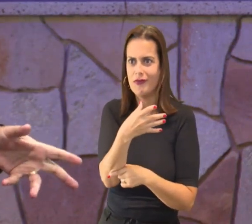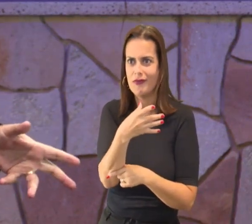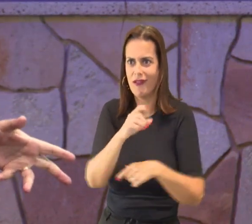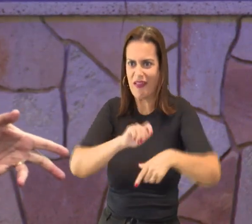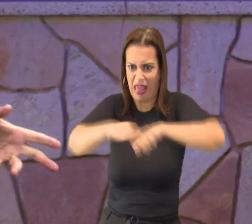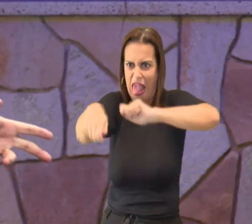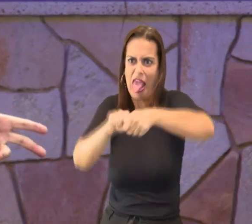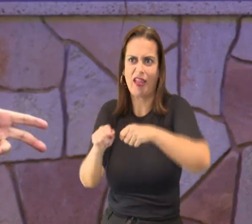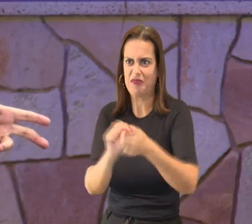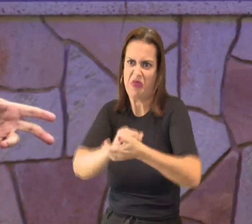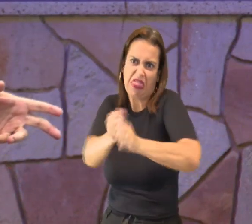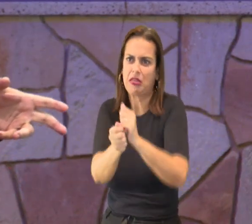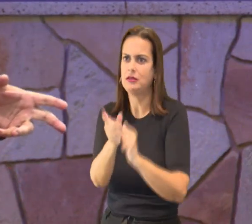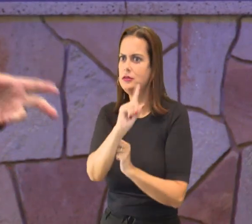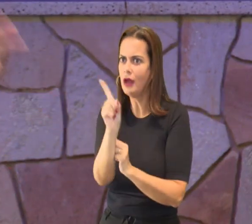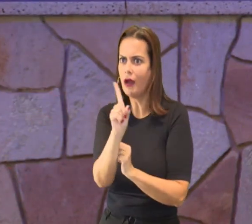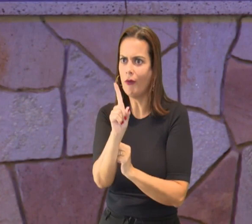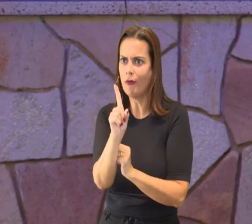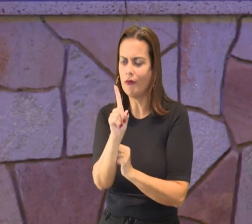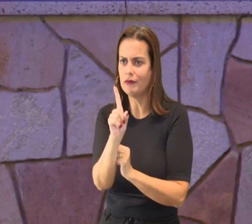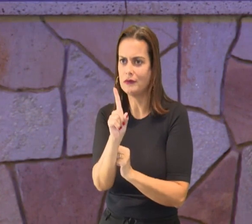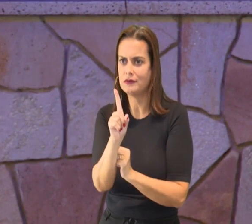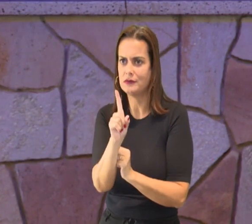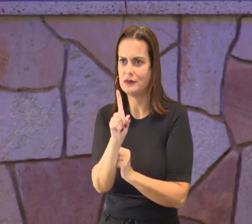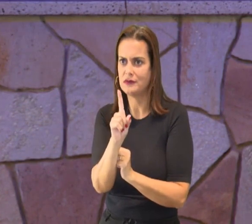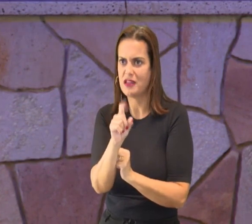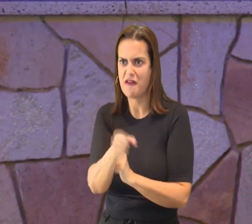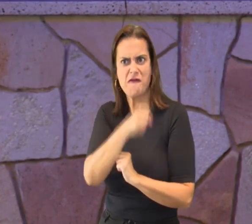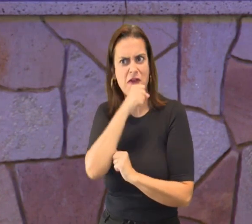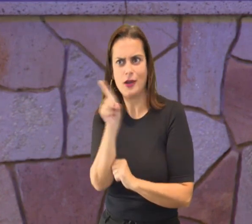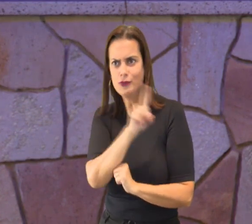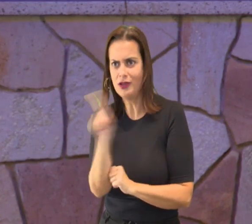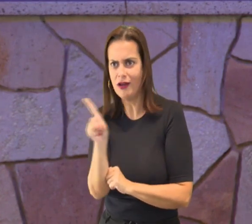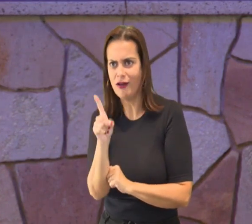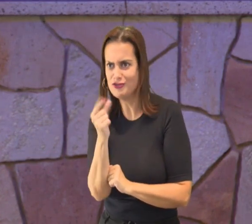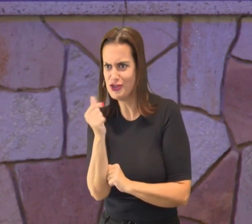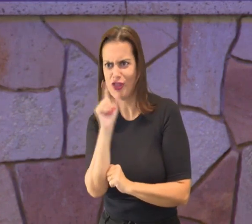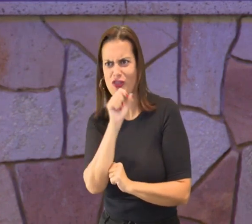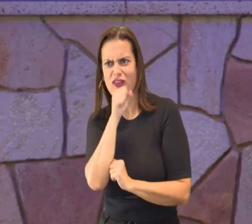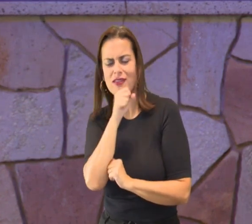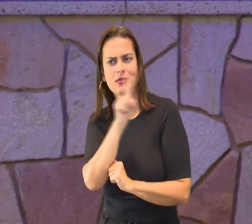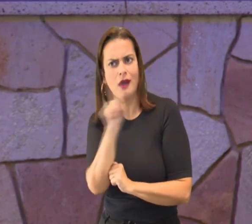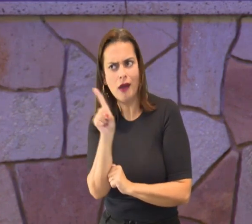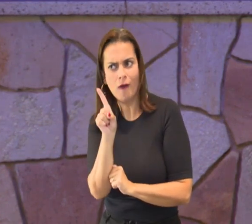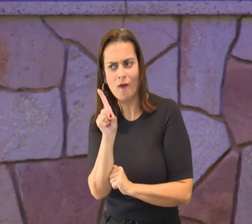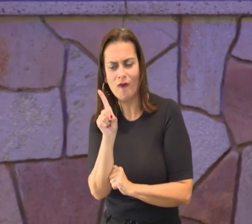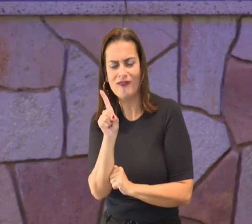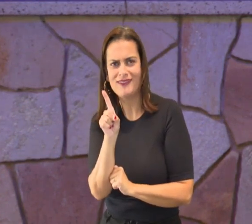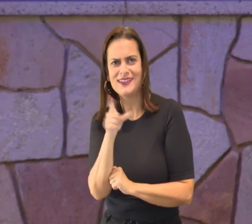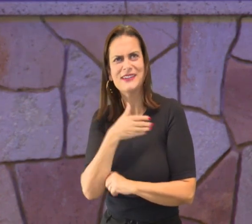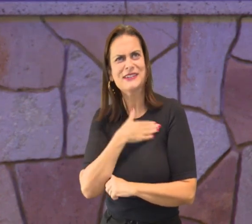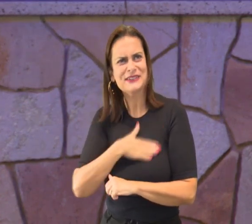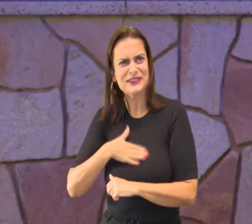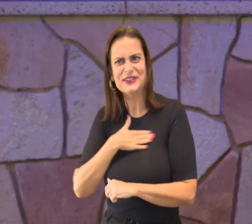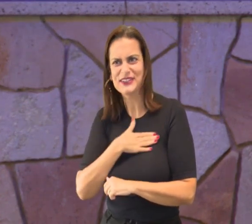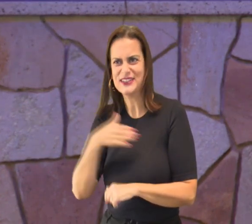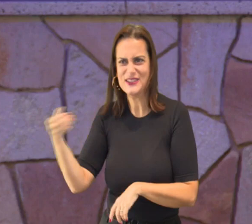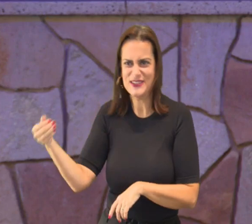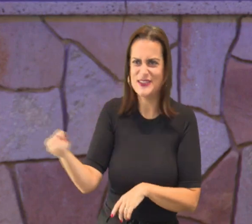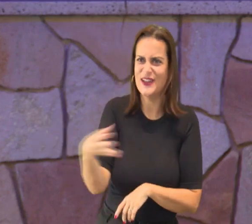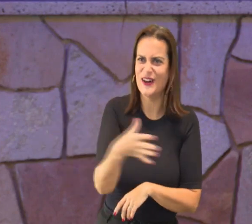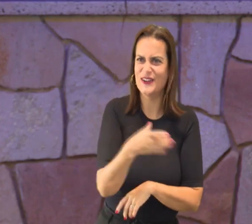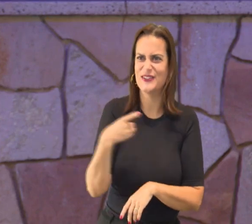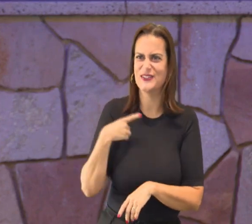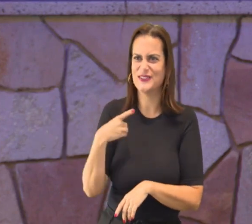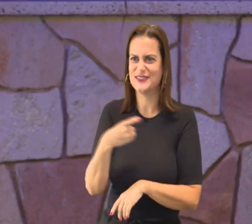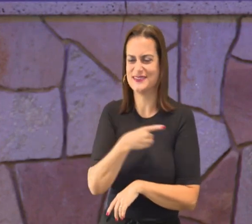Já ouviu isso? Não dê a nota velha. E aí você gostava quando a nota mais nova era a nota